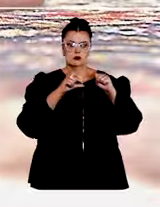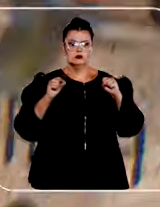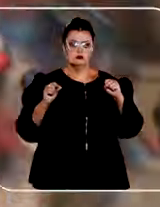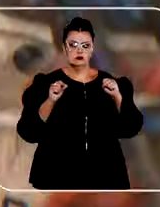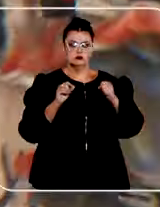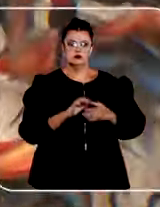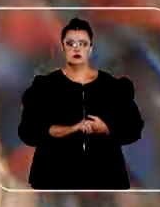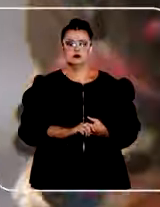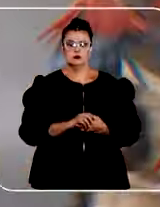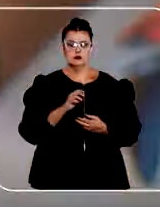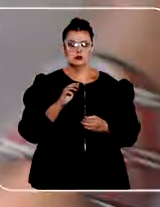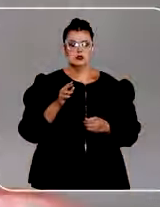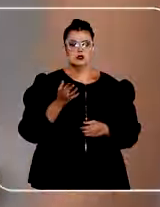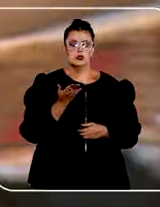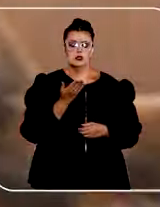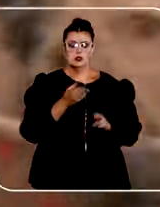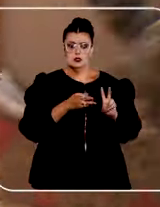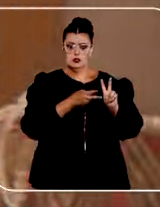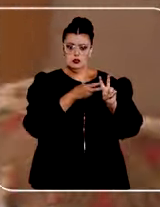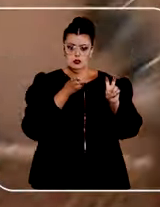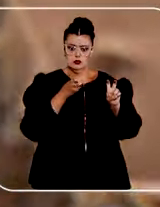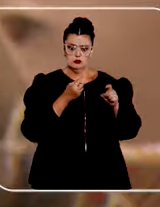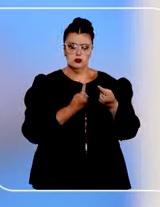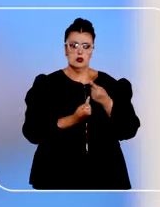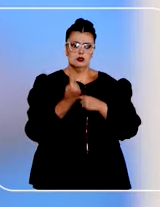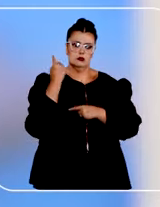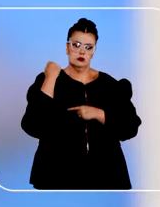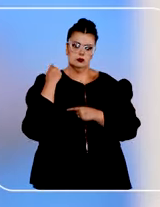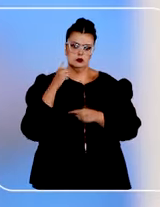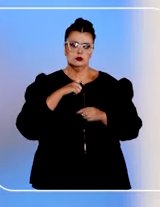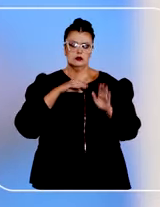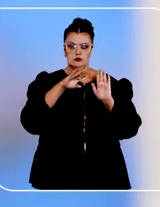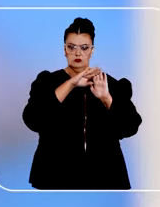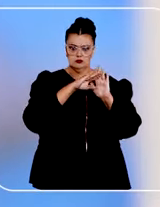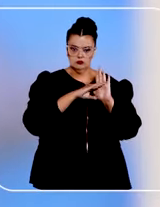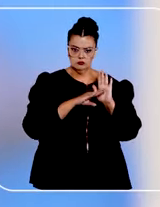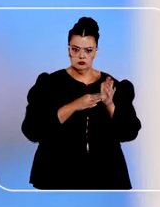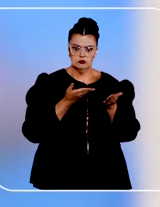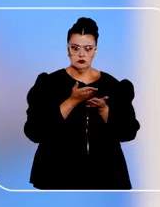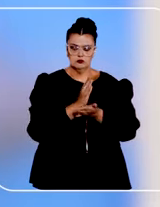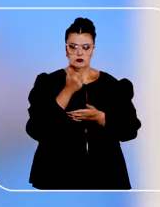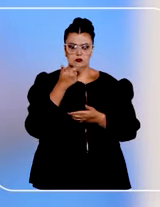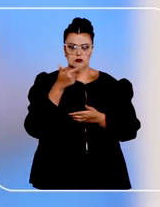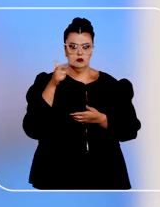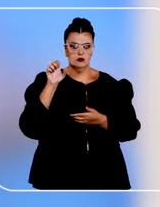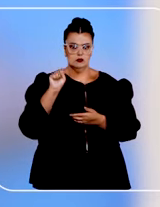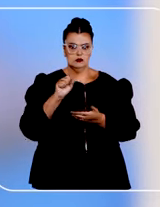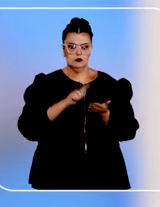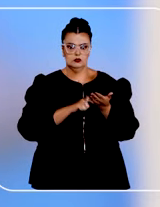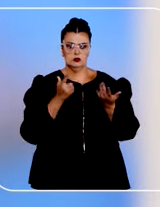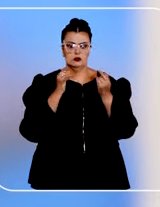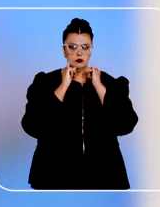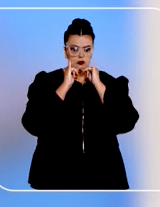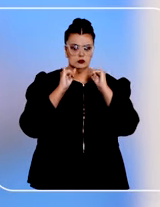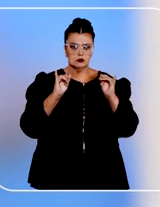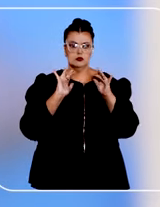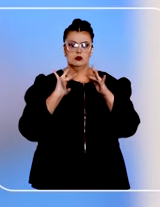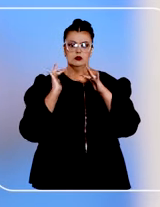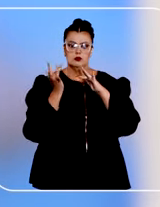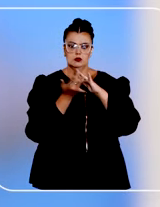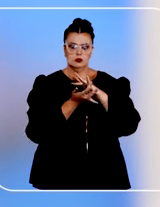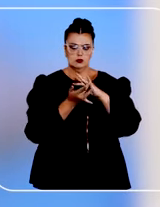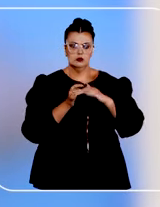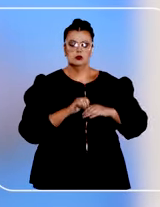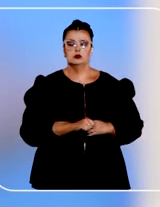um artigo intitulado índios e o retrocesso o conteúdo foi publicado em 2008 em um jornal e depois divulgado na